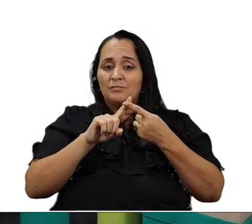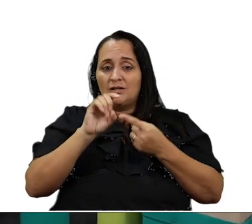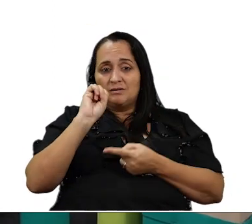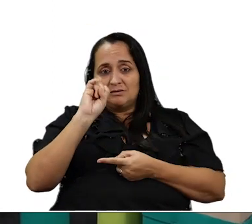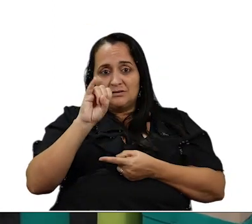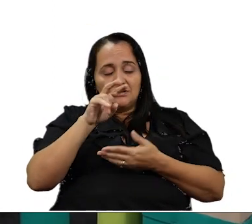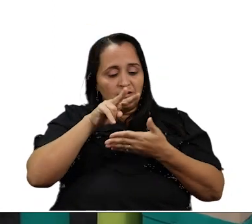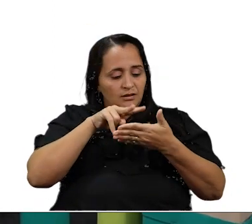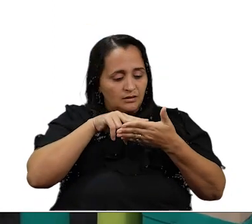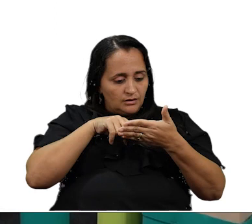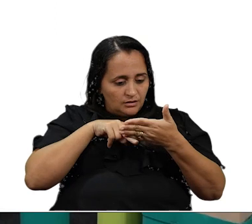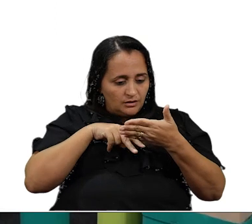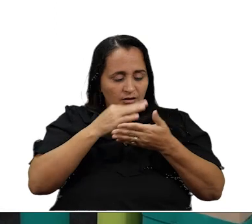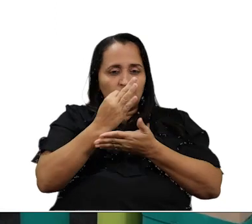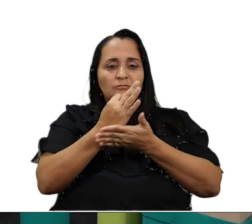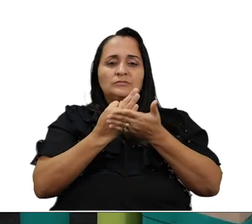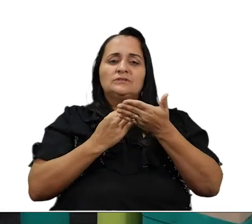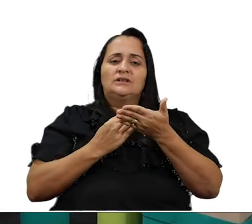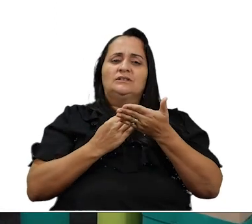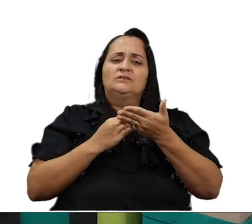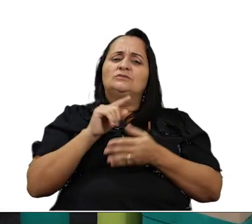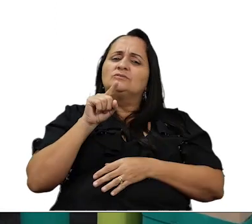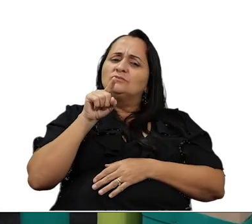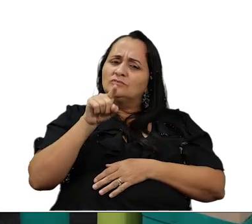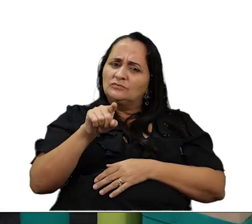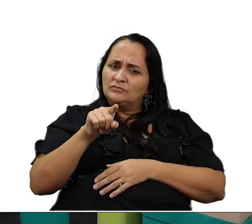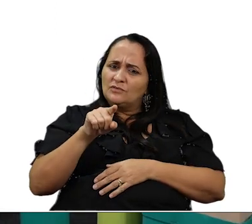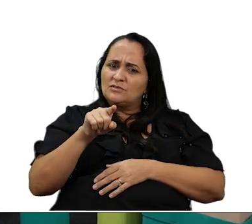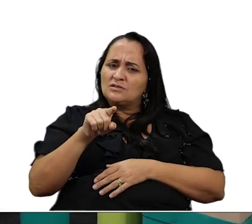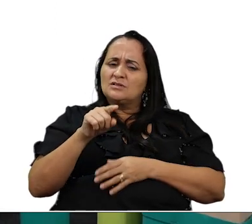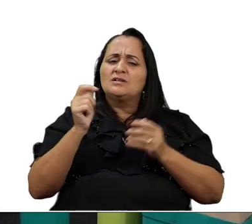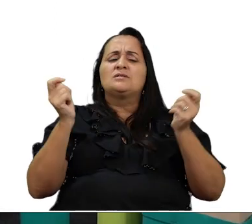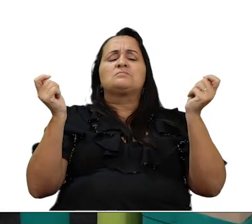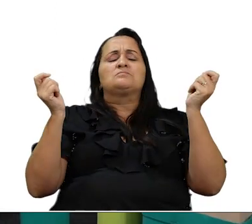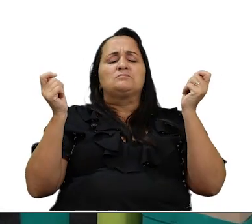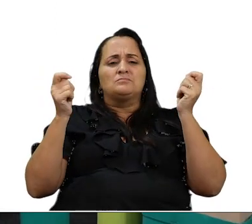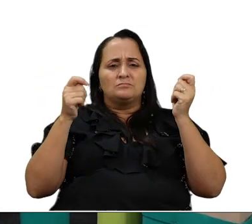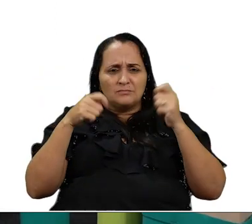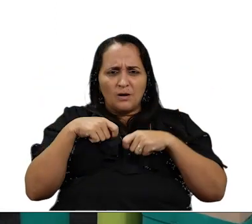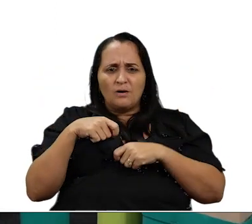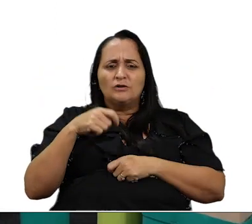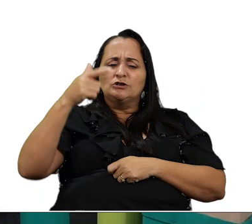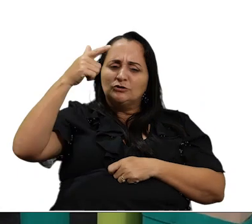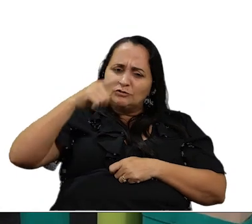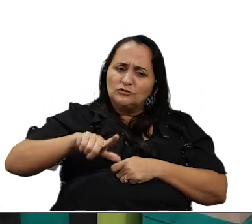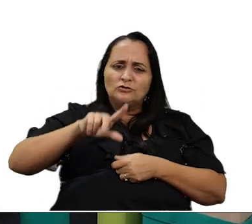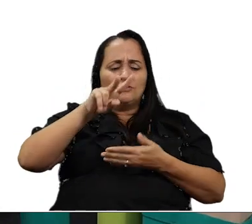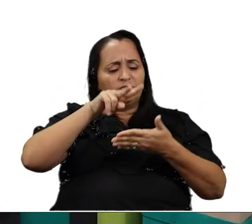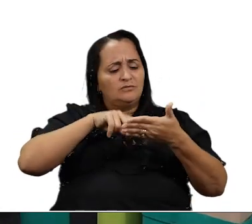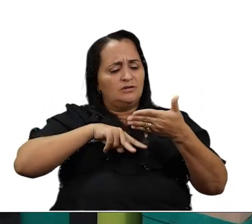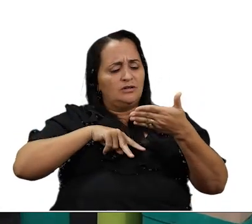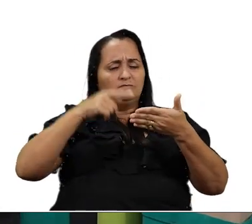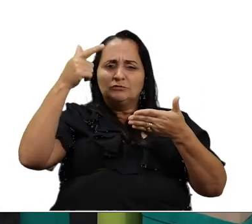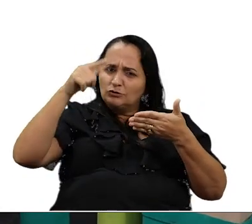texto, a mesma necessidade de você repetir a leitura quantidade de vezes